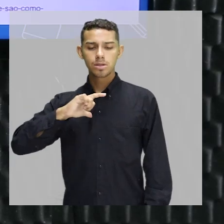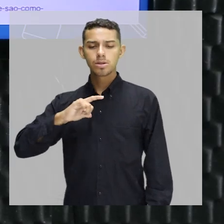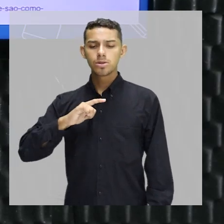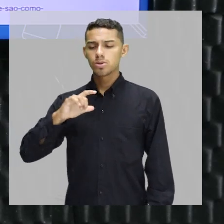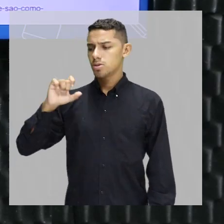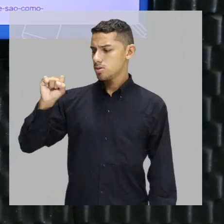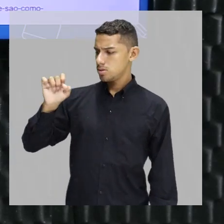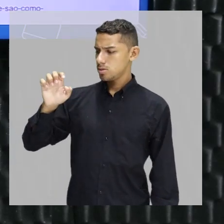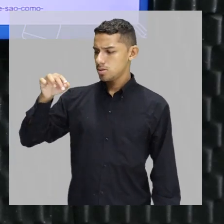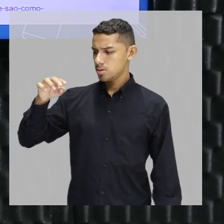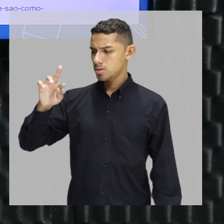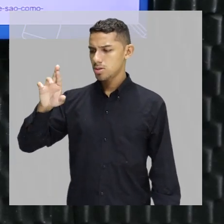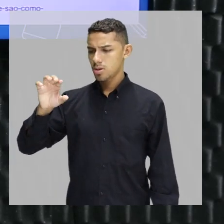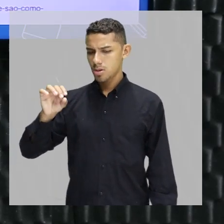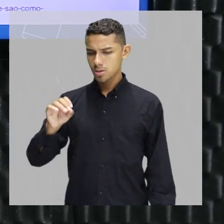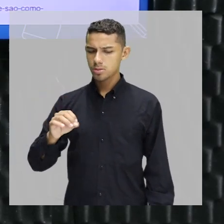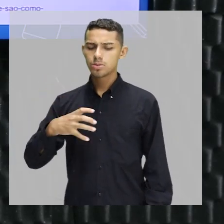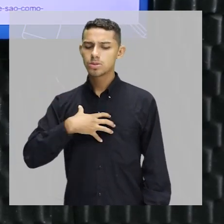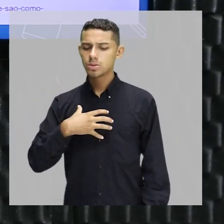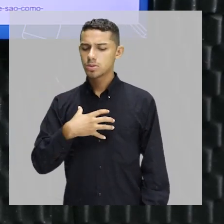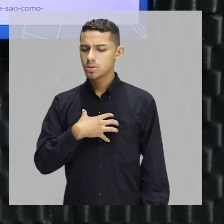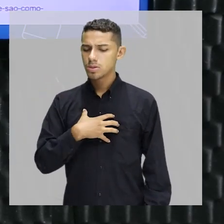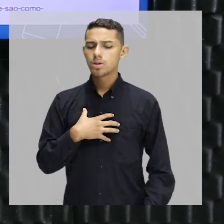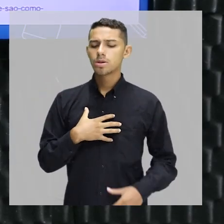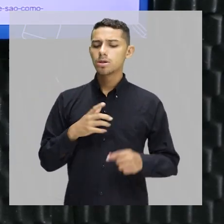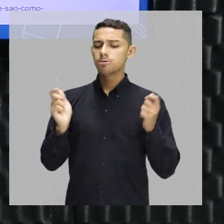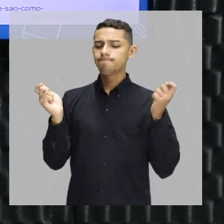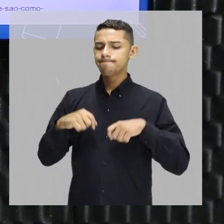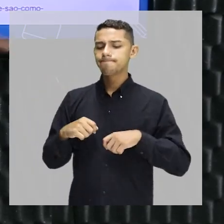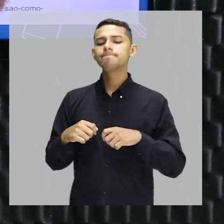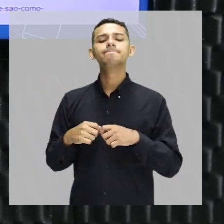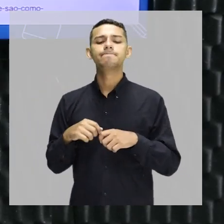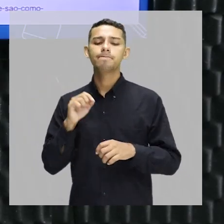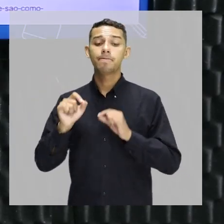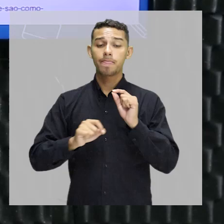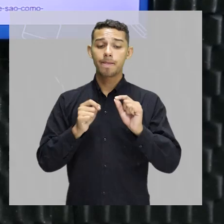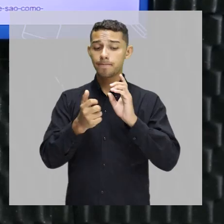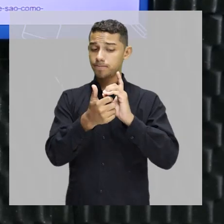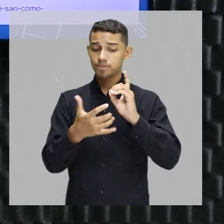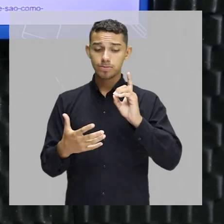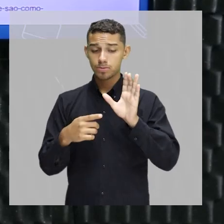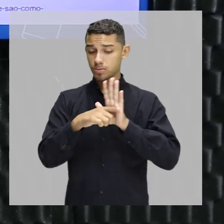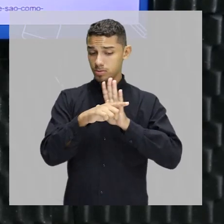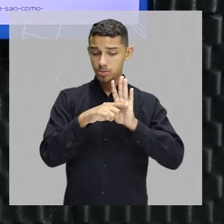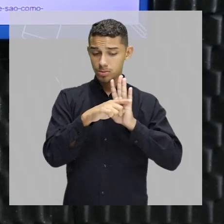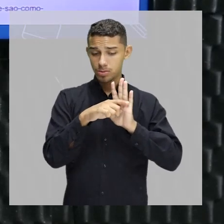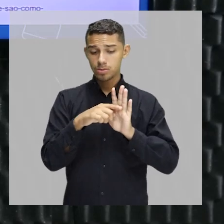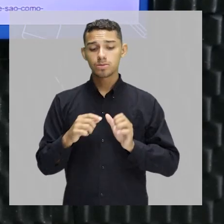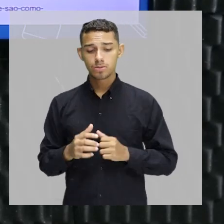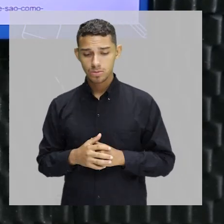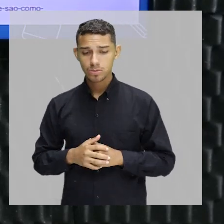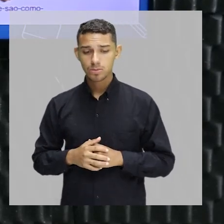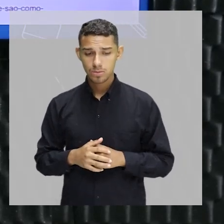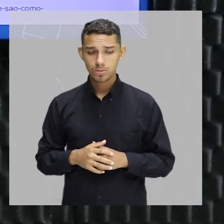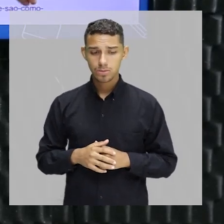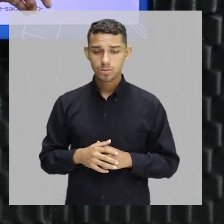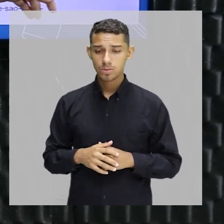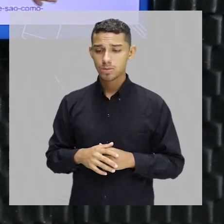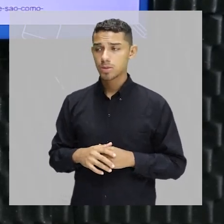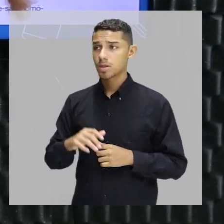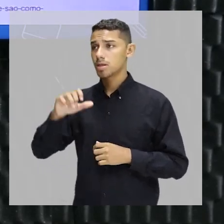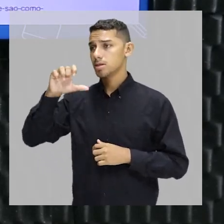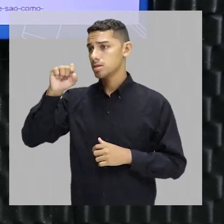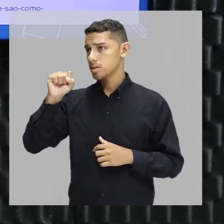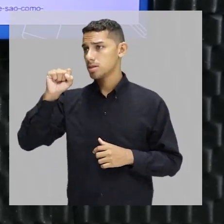feitas aí as colisões e onde vão ser tirados os dados, tá certo? Nós temos o CMS, o ALICE e